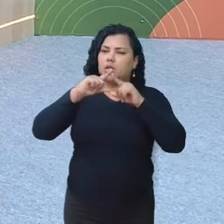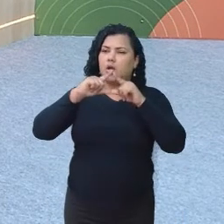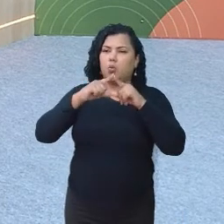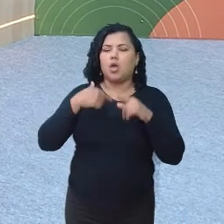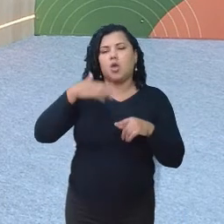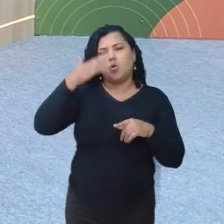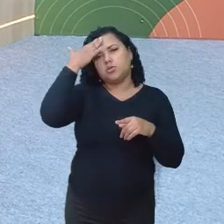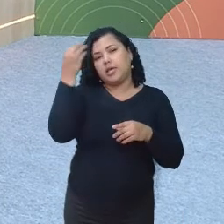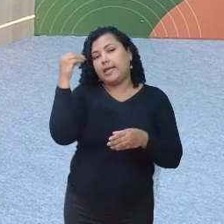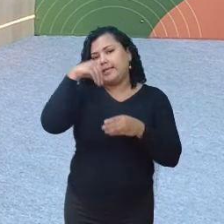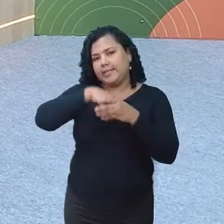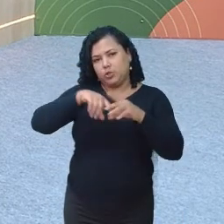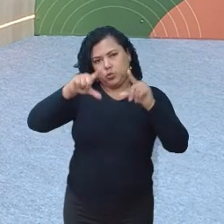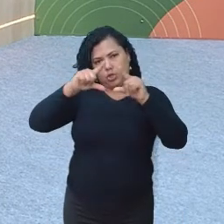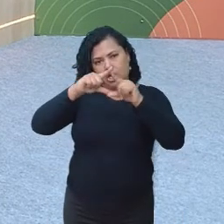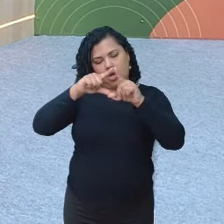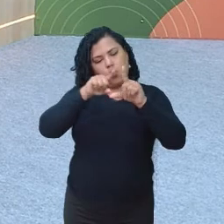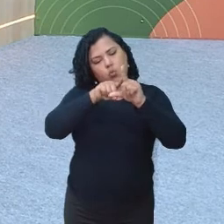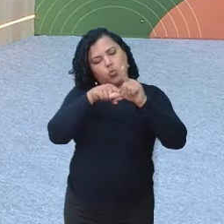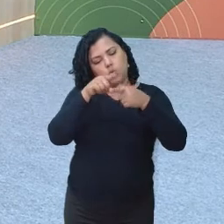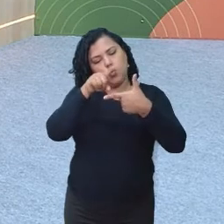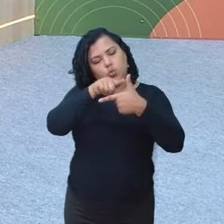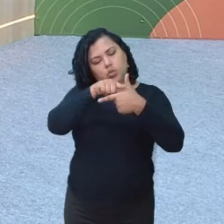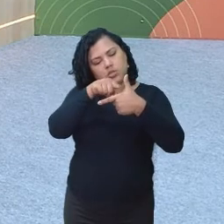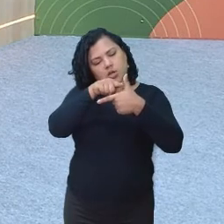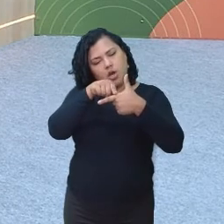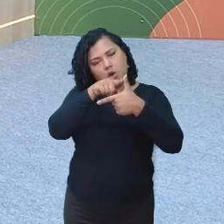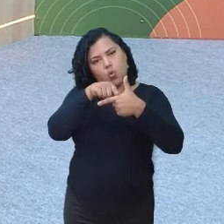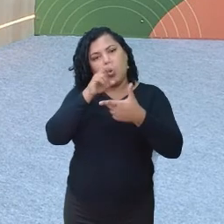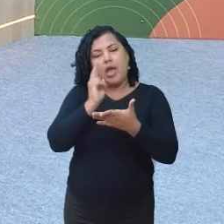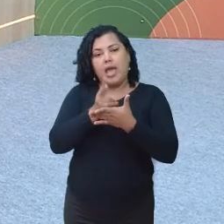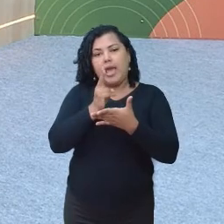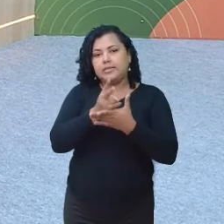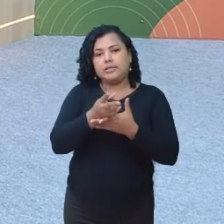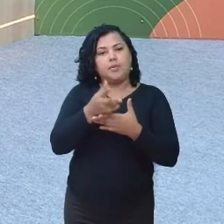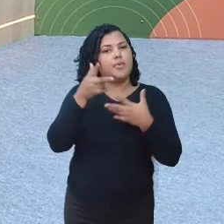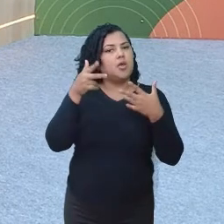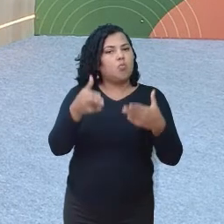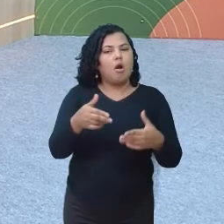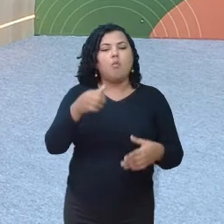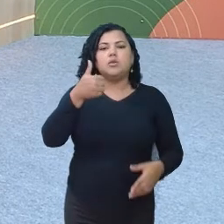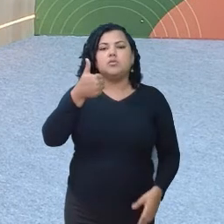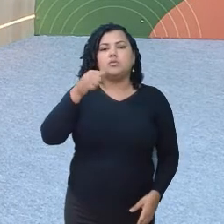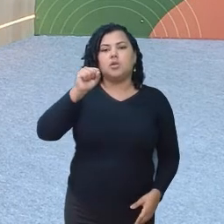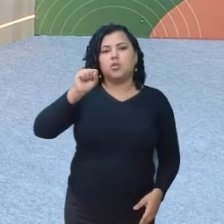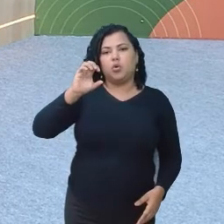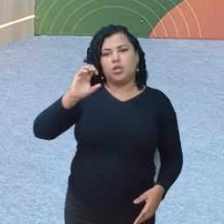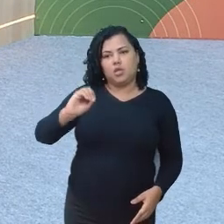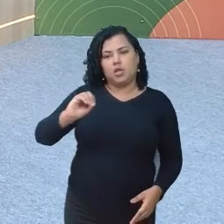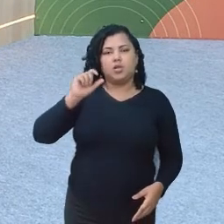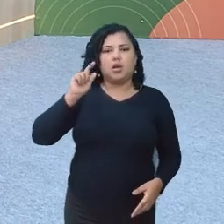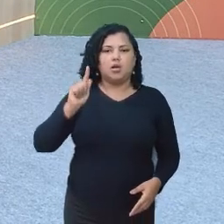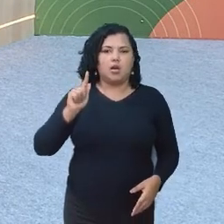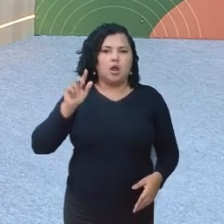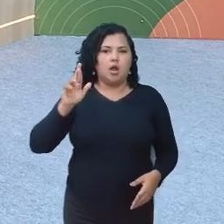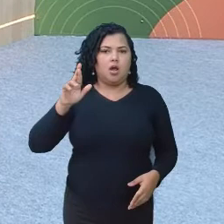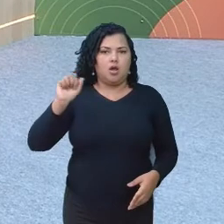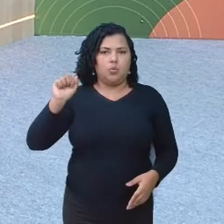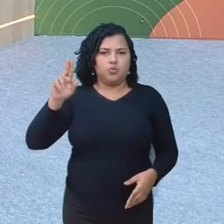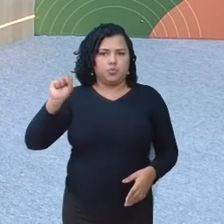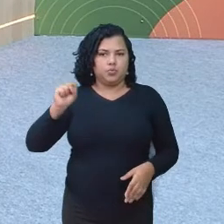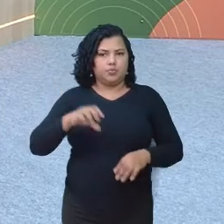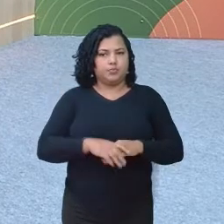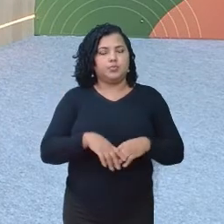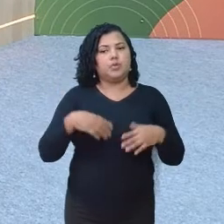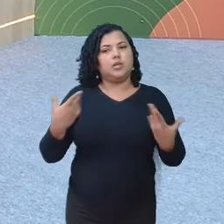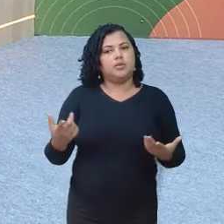soma dos ângulos internos de um triângulo é constante e é sempre igual a 180 graus. Então nesse caso significa que